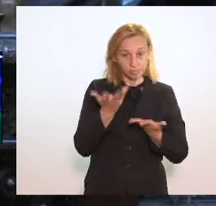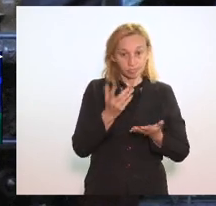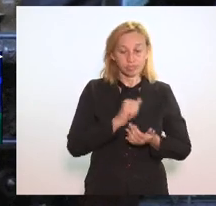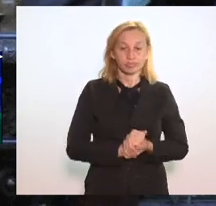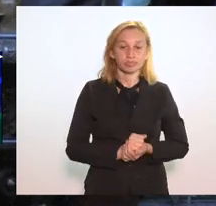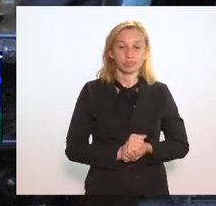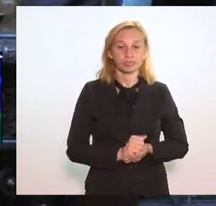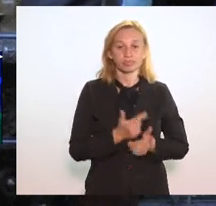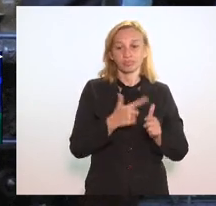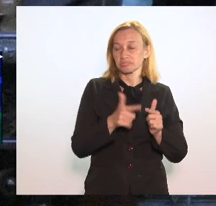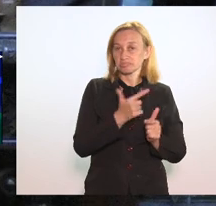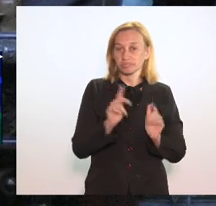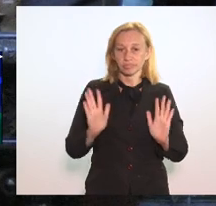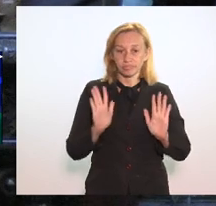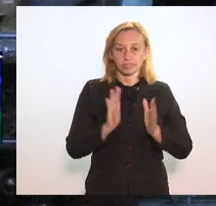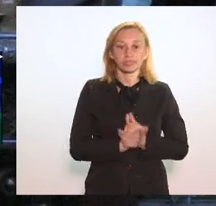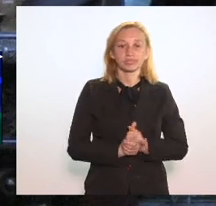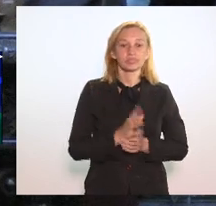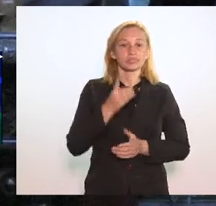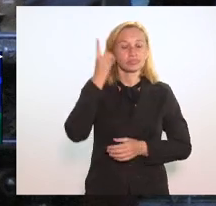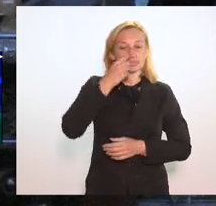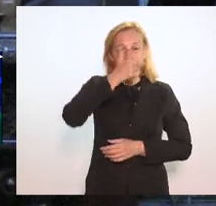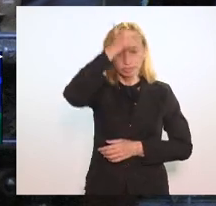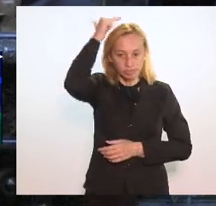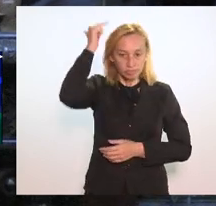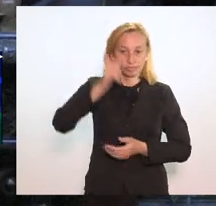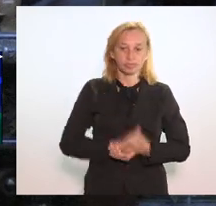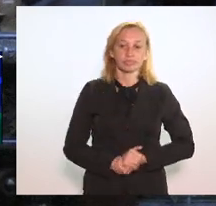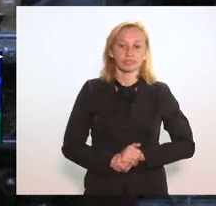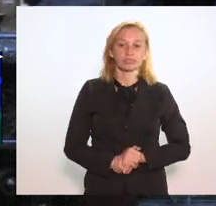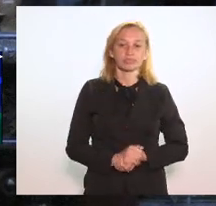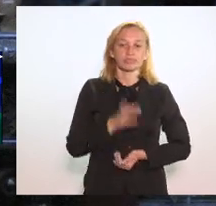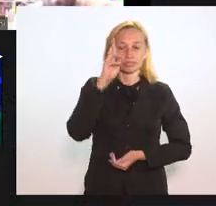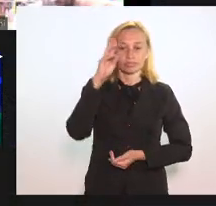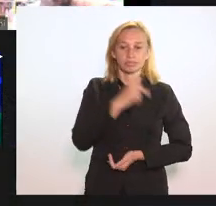tem problema Deputado Luiz Paulo